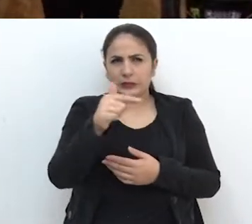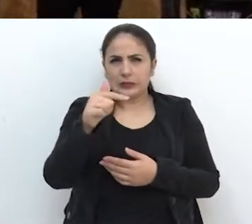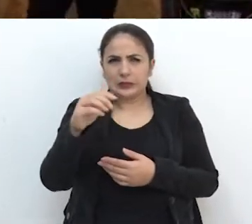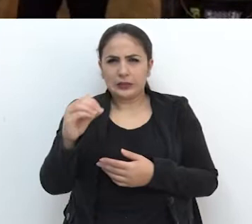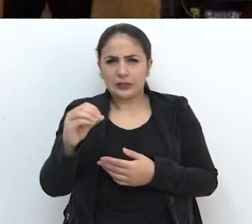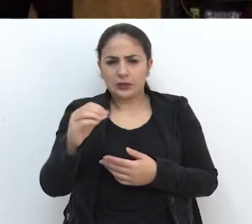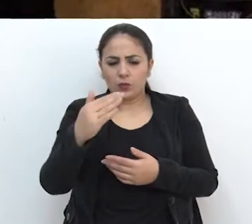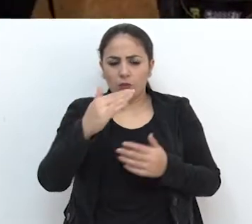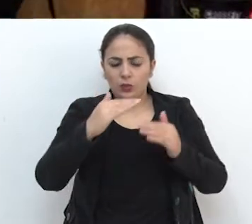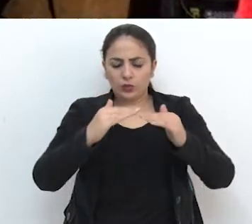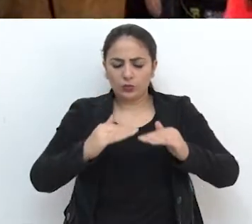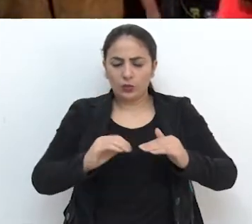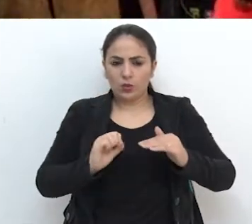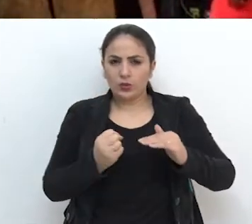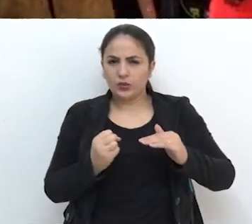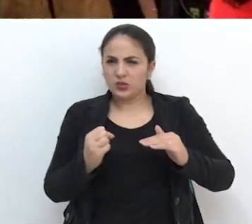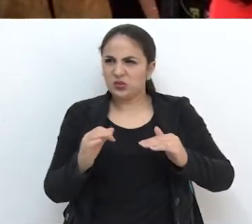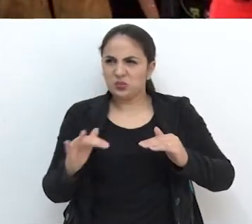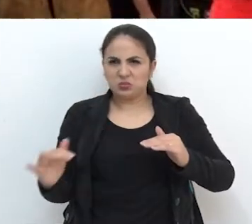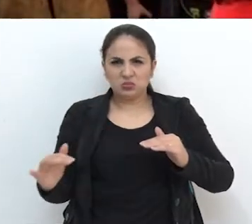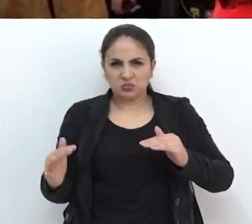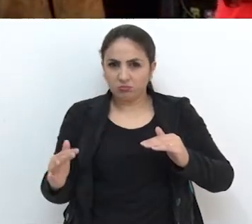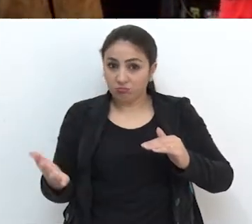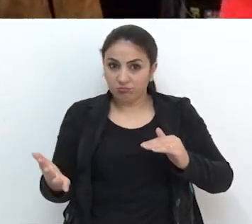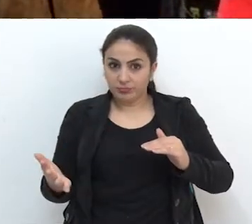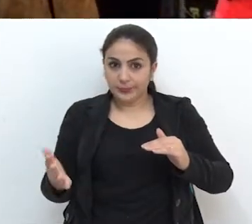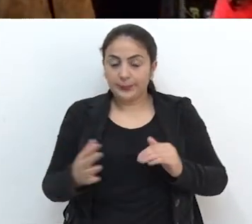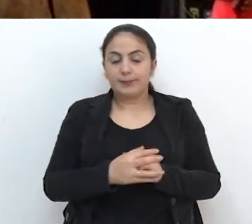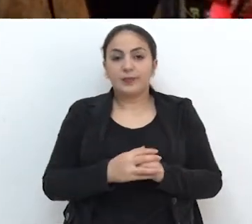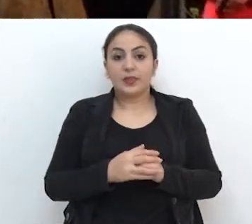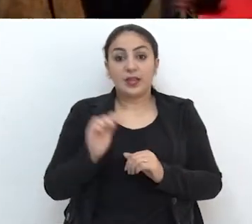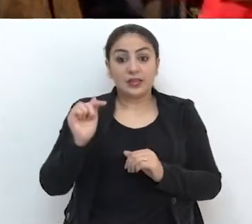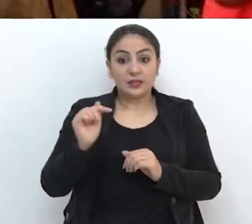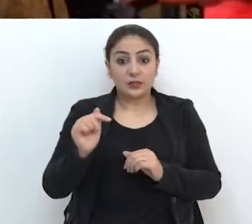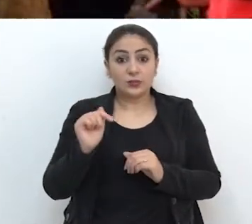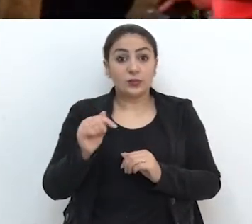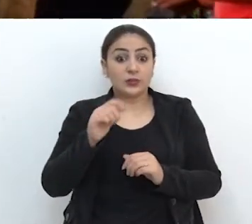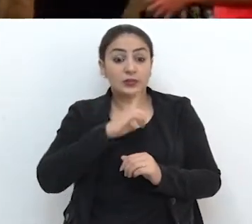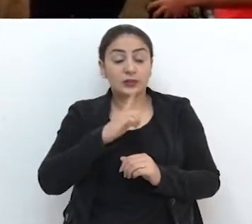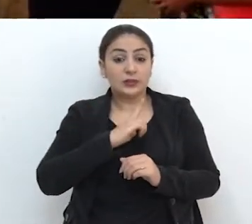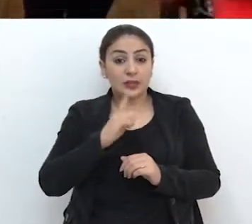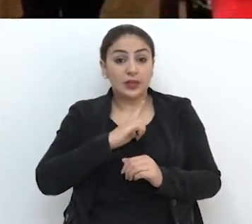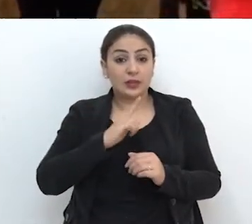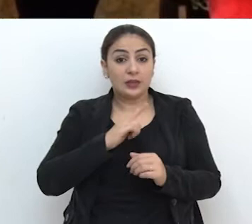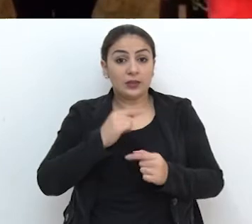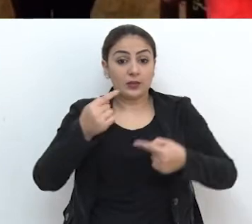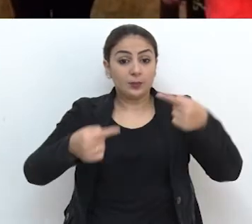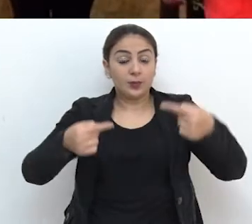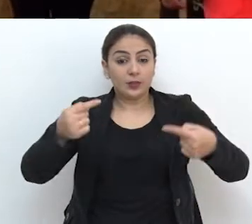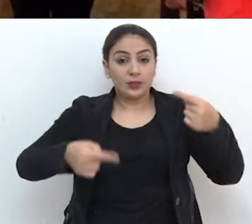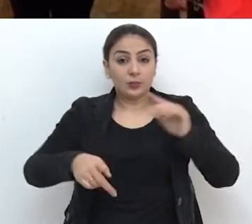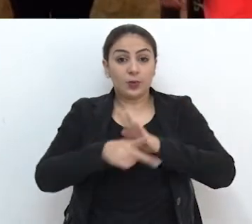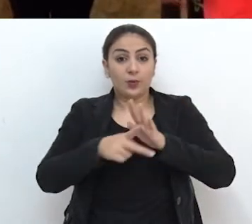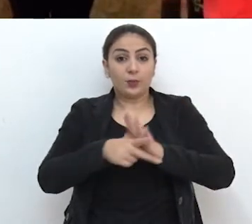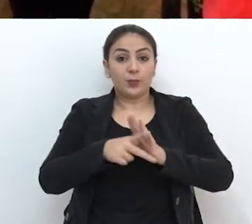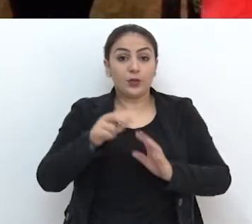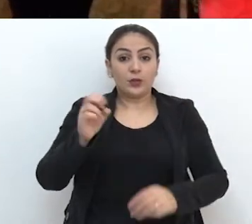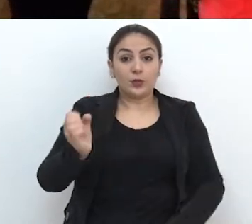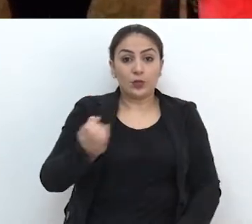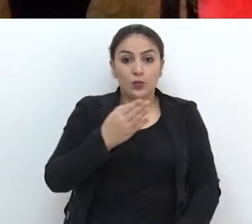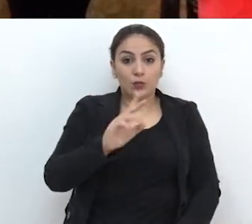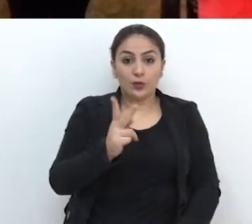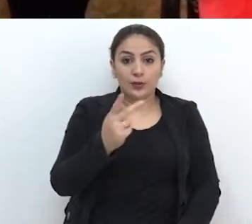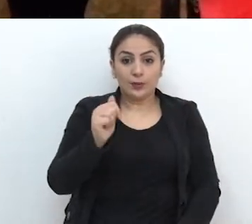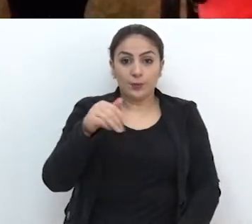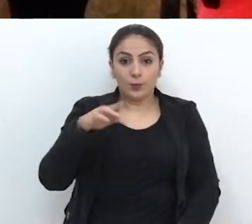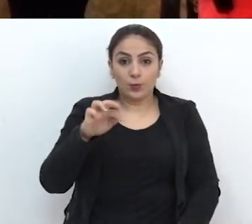670, o outro ficou em 800 e pouco. Né? Com essa colocação deles, teve um campeonato agora em Novo Hamburgo, que foi o